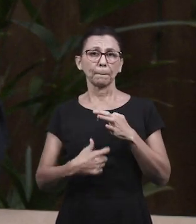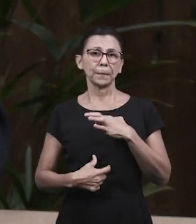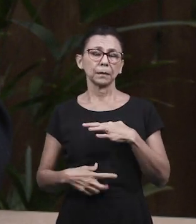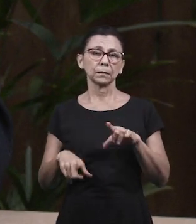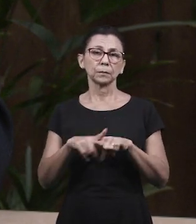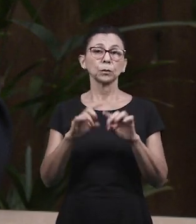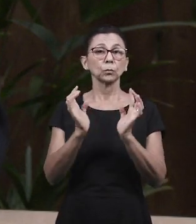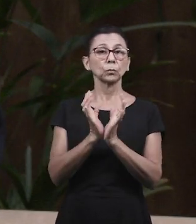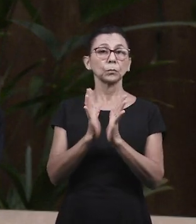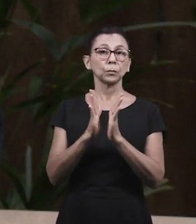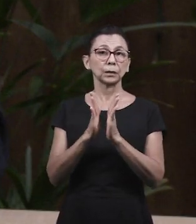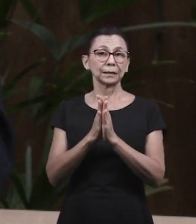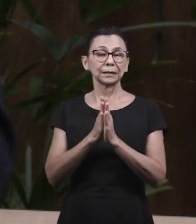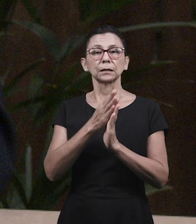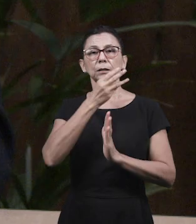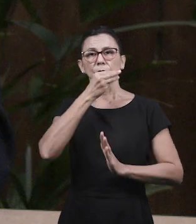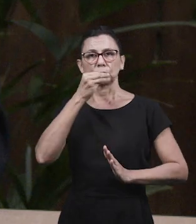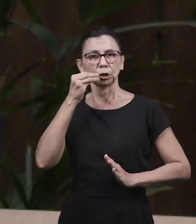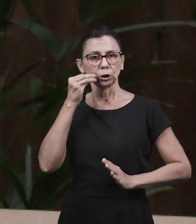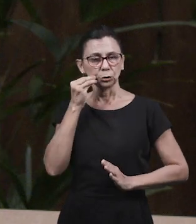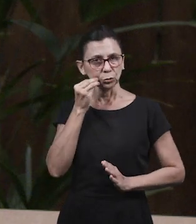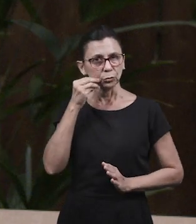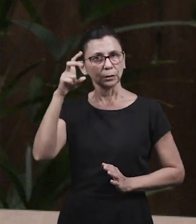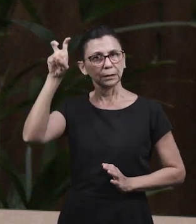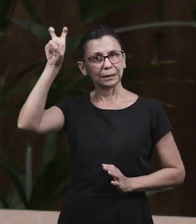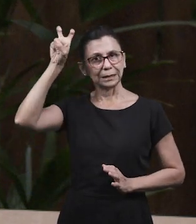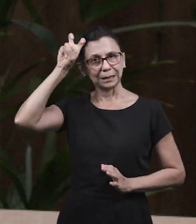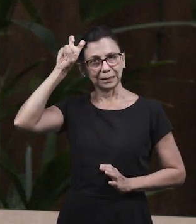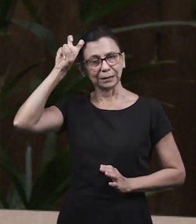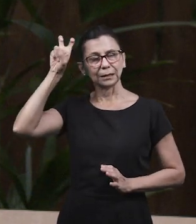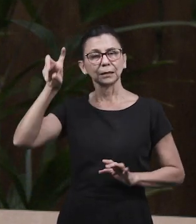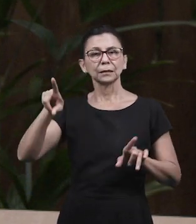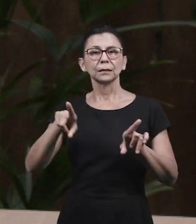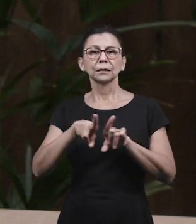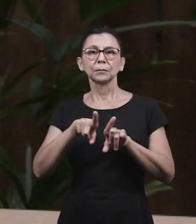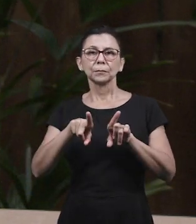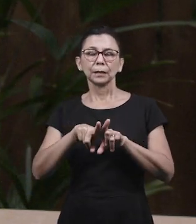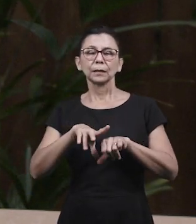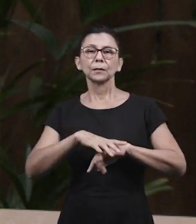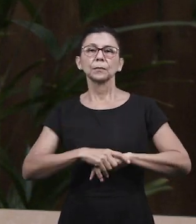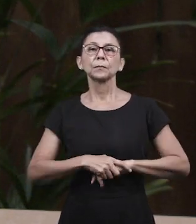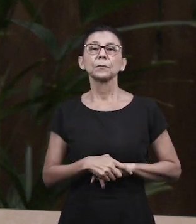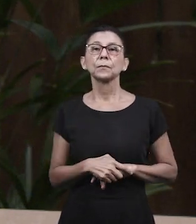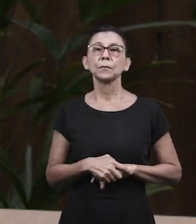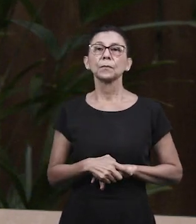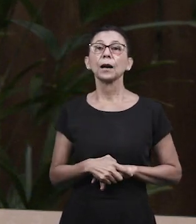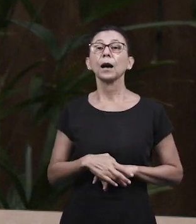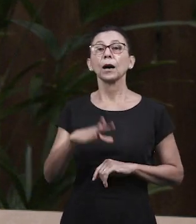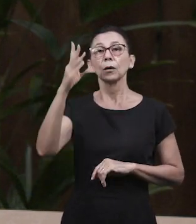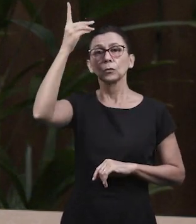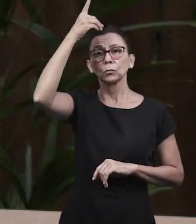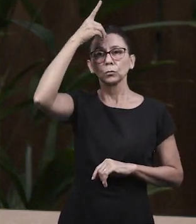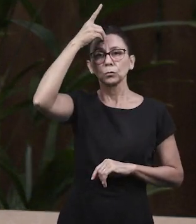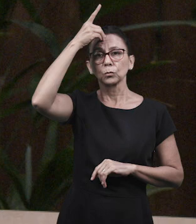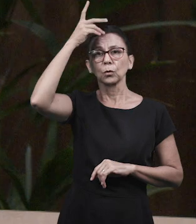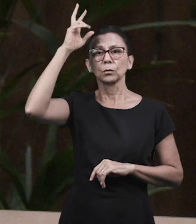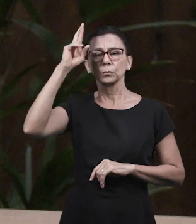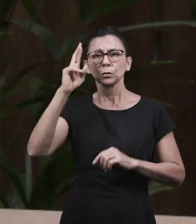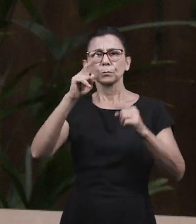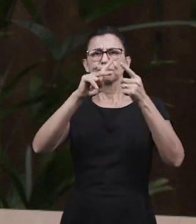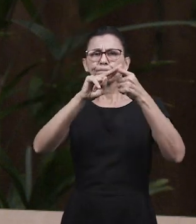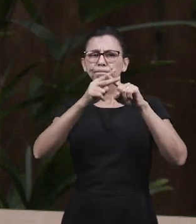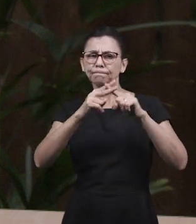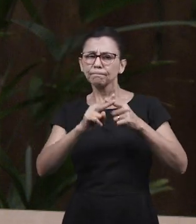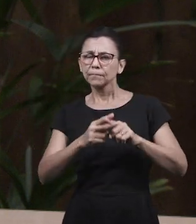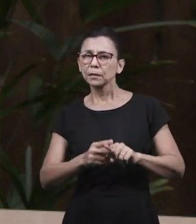é do grupo de intercessão. Outra grande experiência da obra, pelo aperfeiçoamento dos dons espirituais. É o